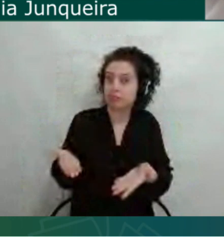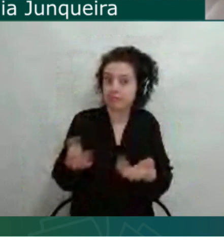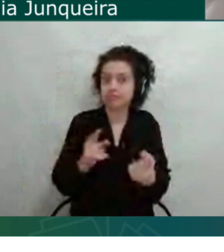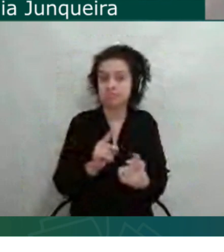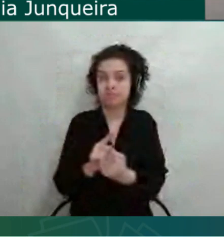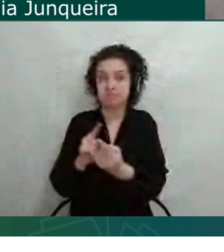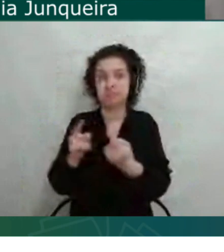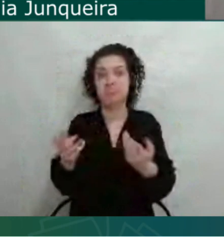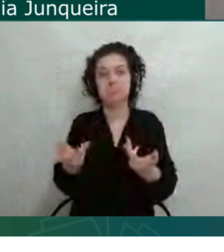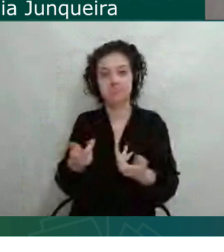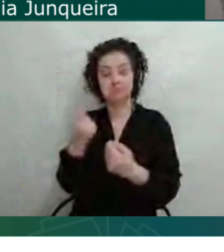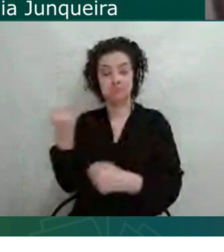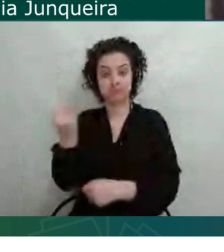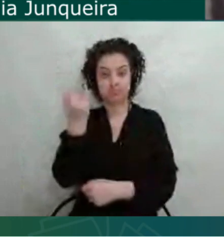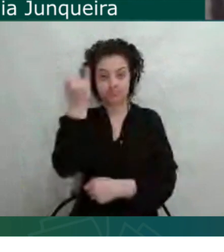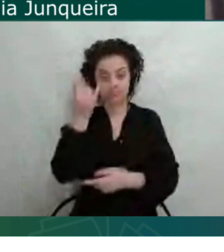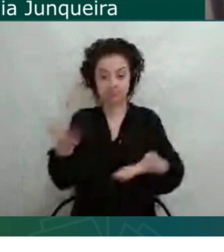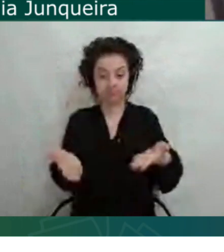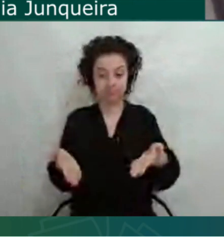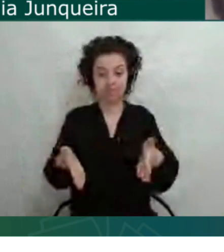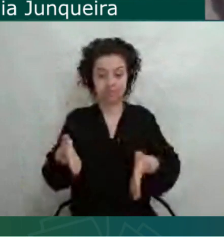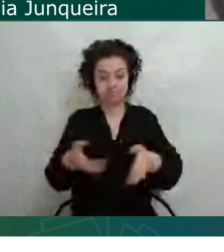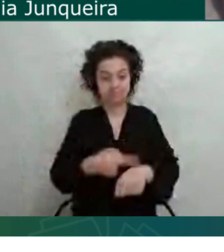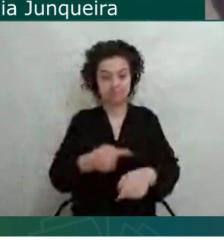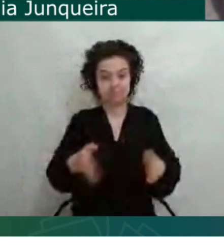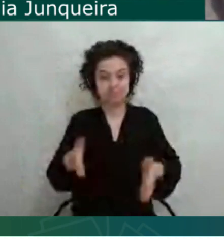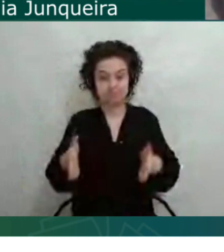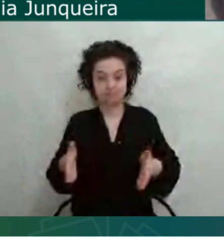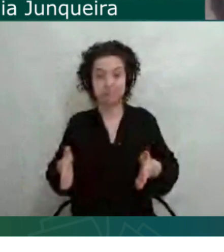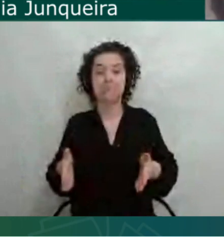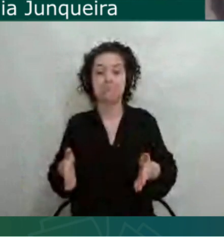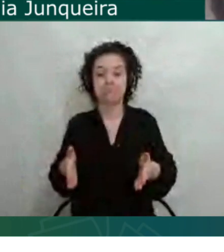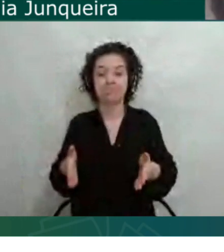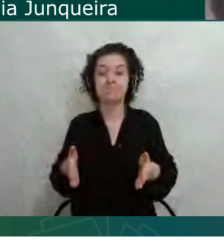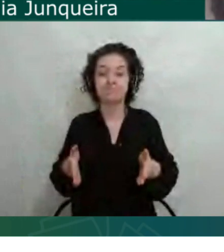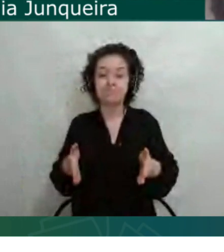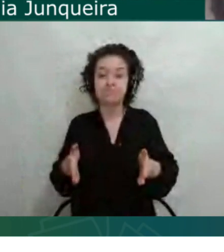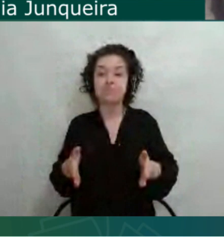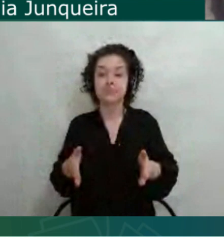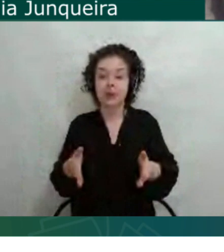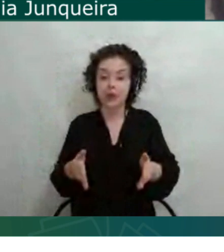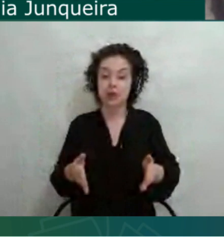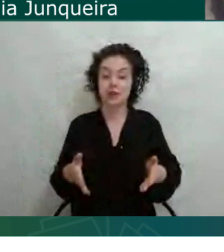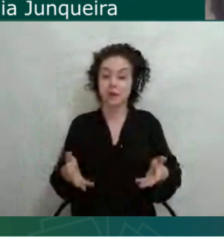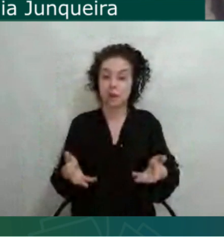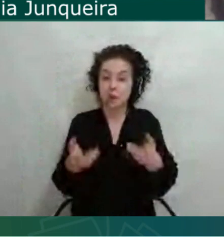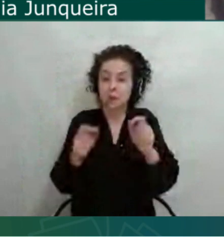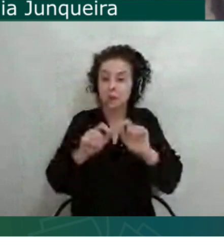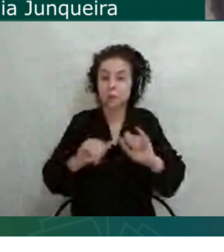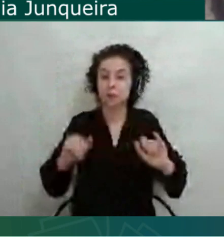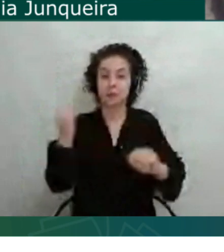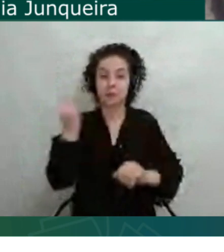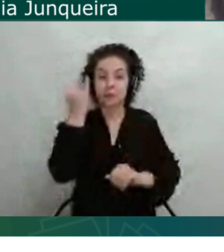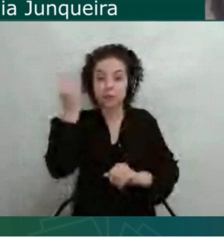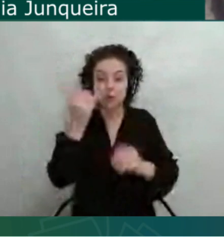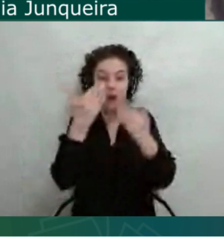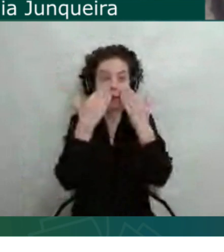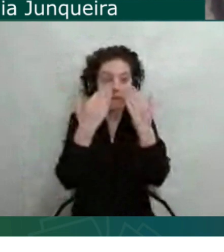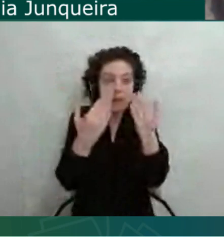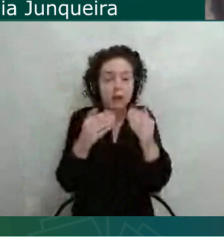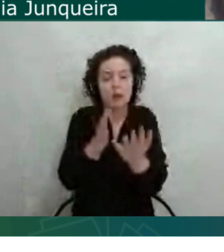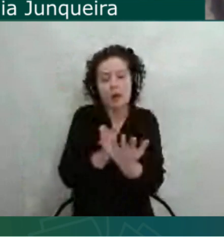muito importante nesse momento de toda essa questão, e que ressalta aqui, acho que a importância da visão